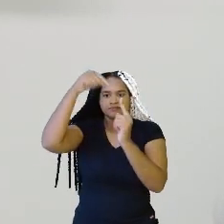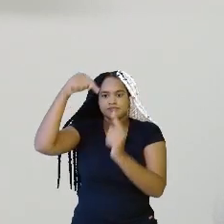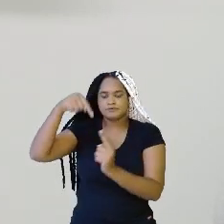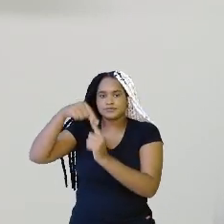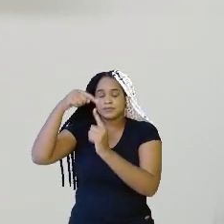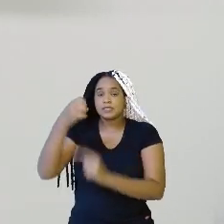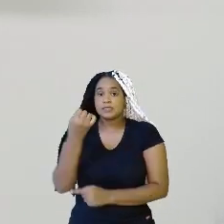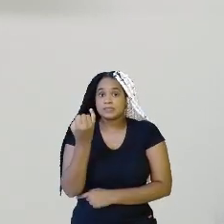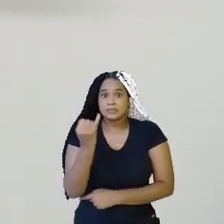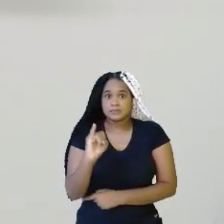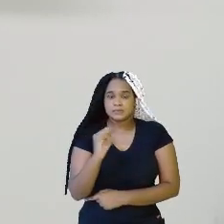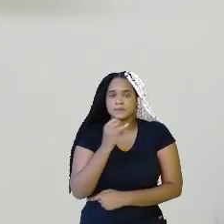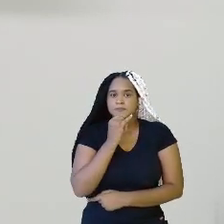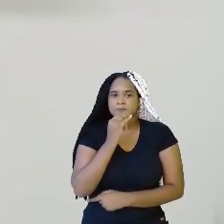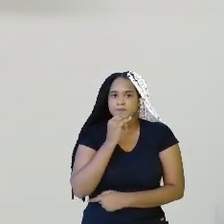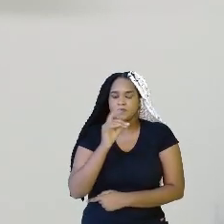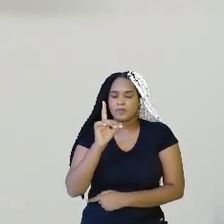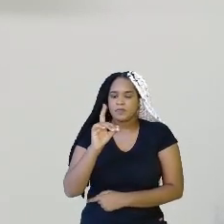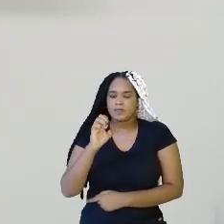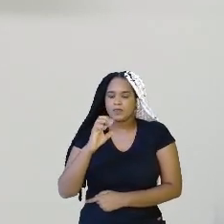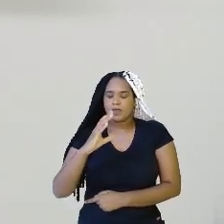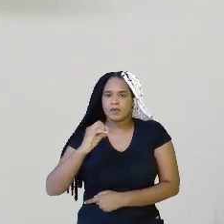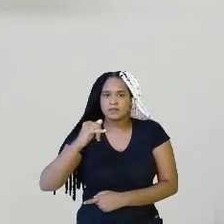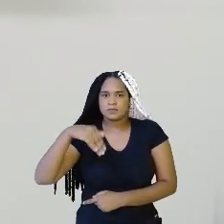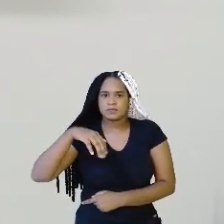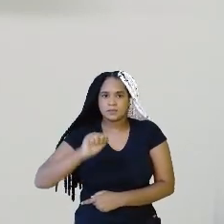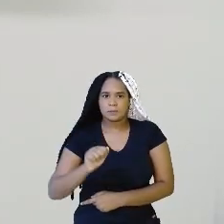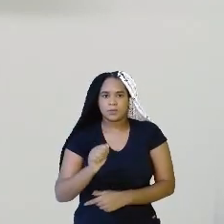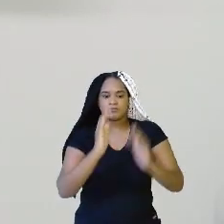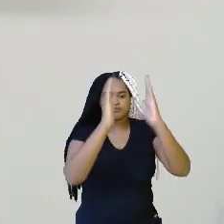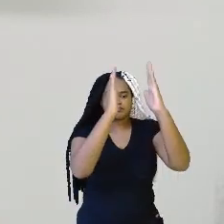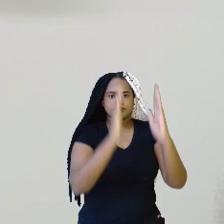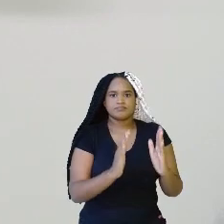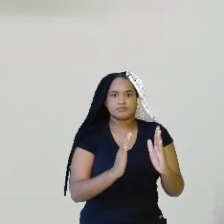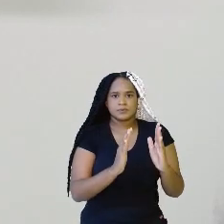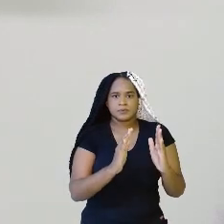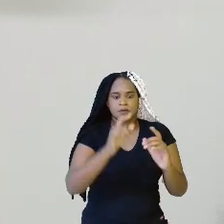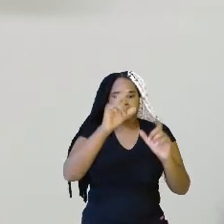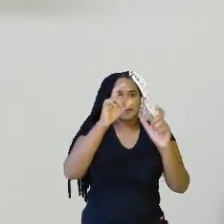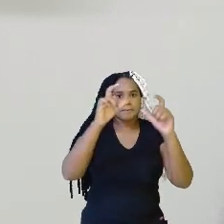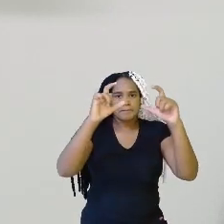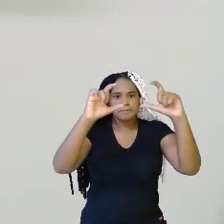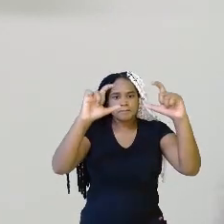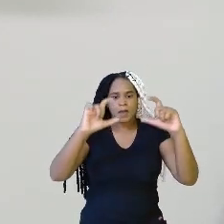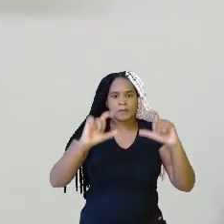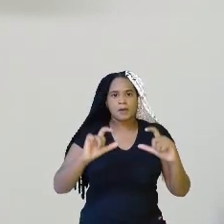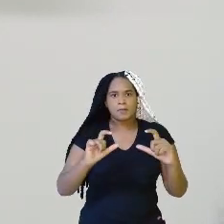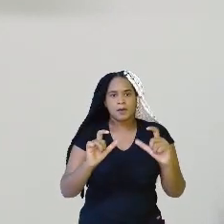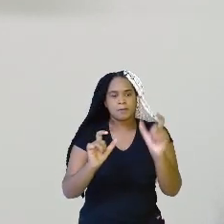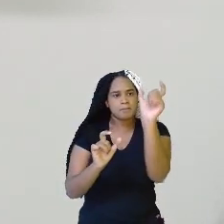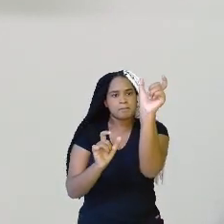décimo, vai ficar embaixo de décimo. Se é centésimo, embaixo de centésimo.